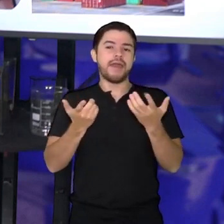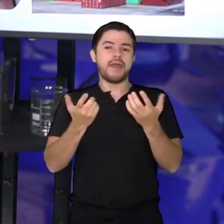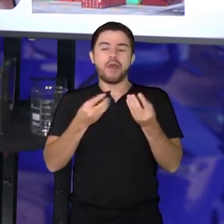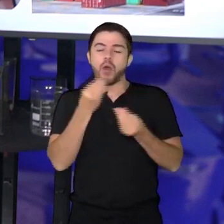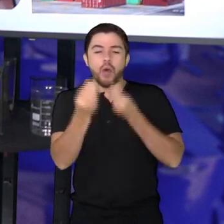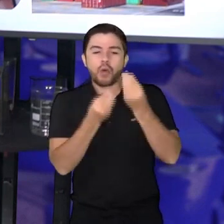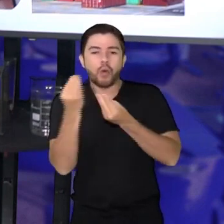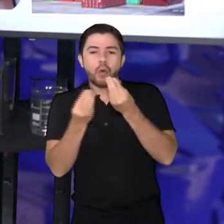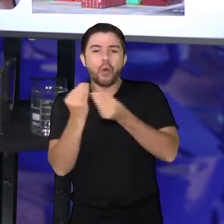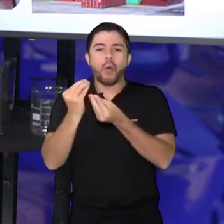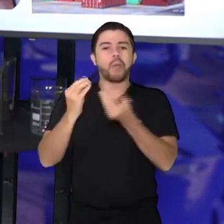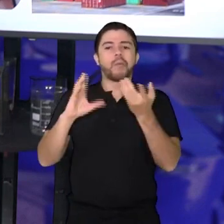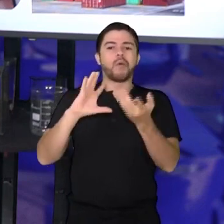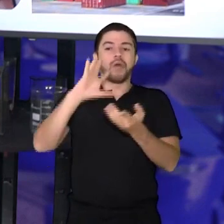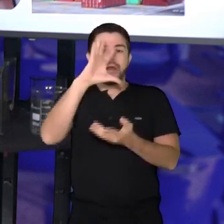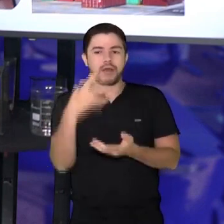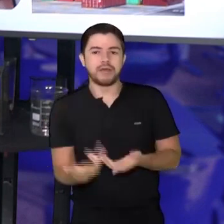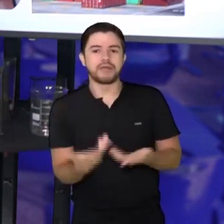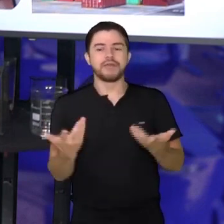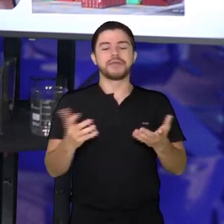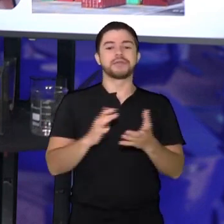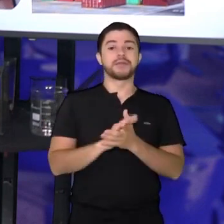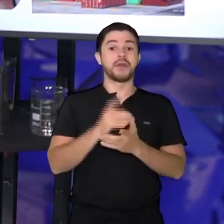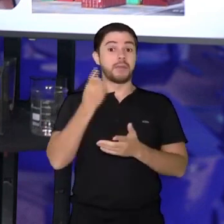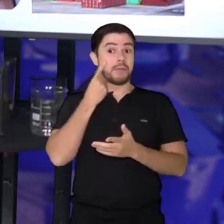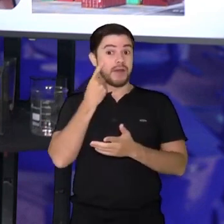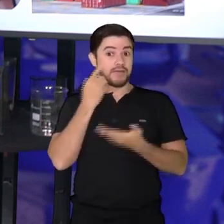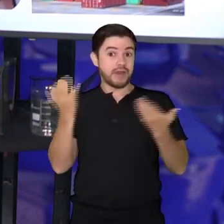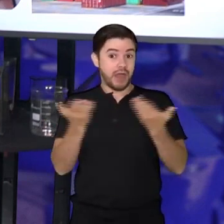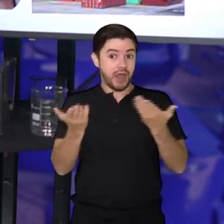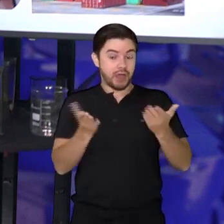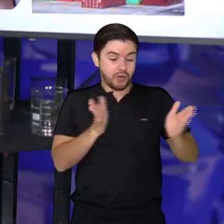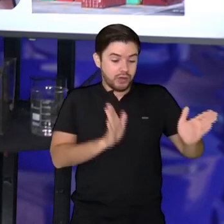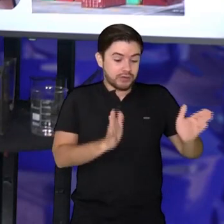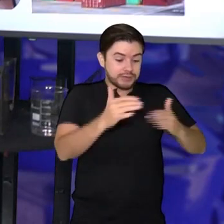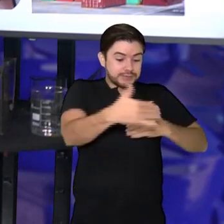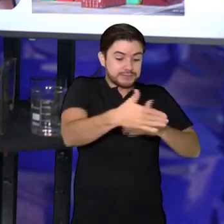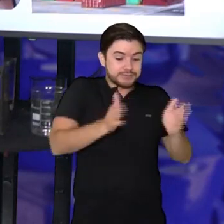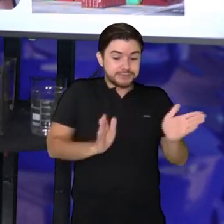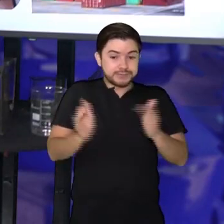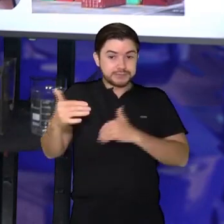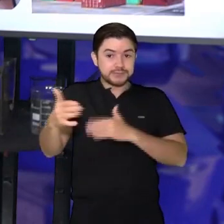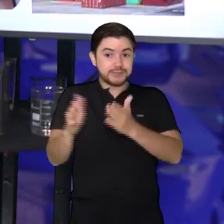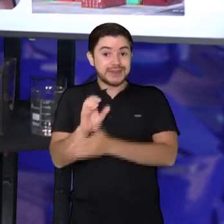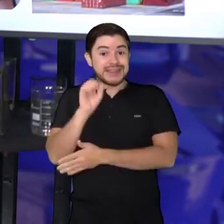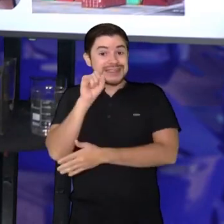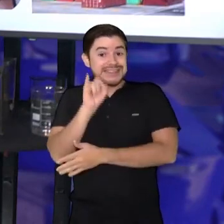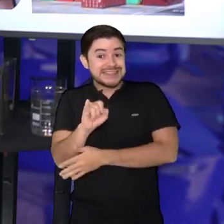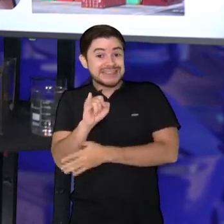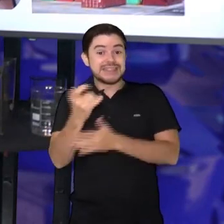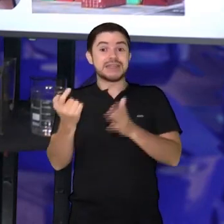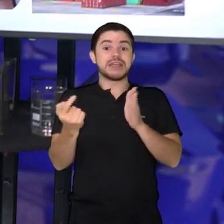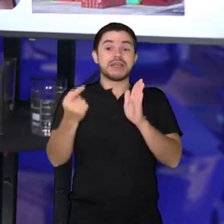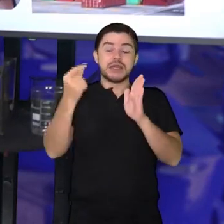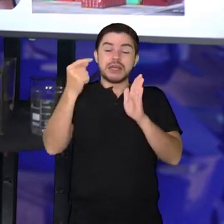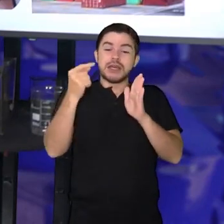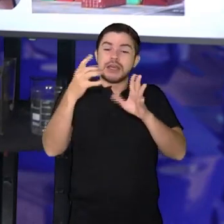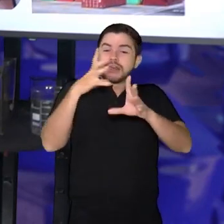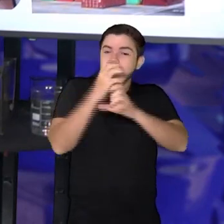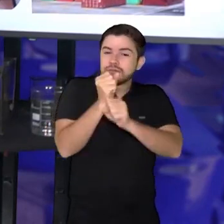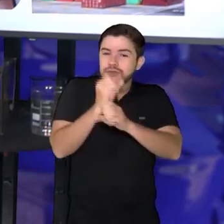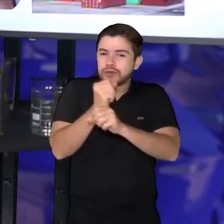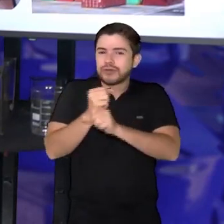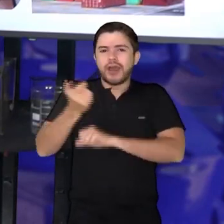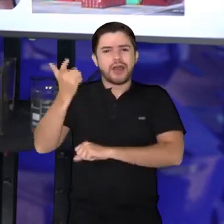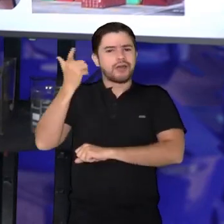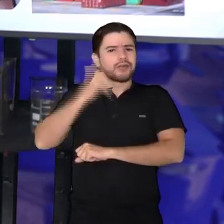tá? Na primeira situação aqui das caixas, se você for contar uma por uma, você chega no mesmo resultado,